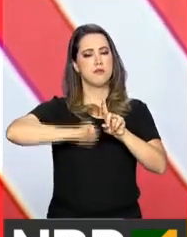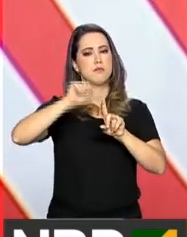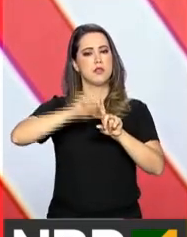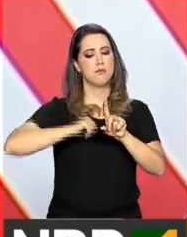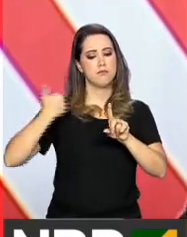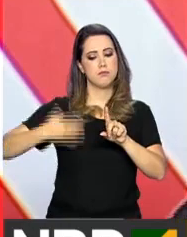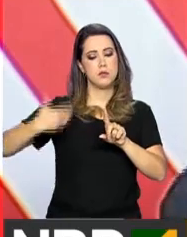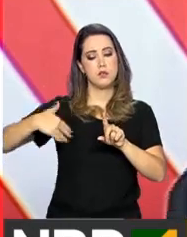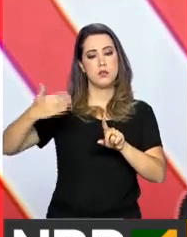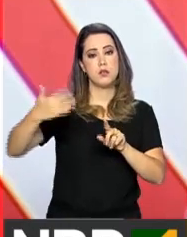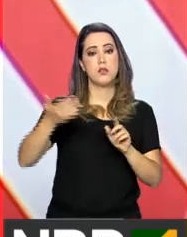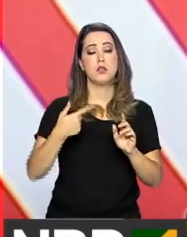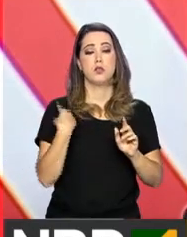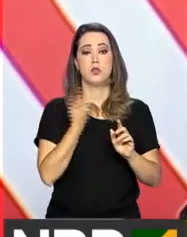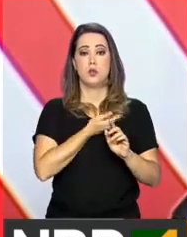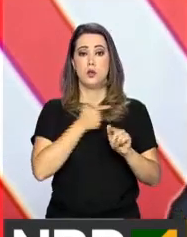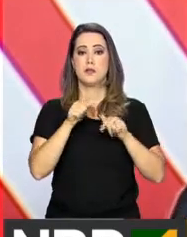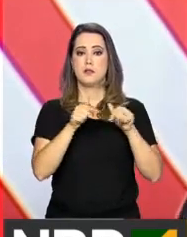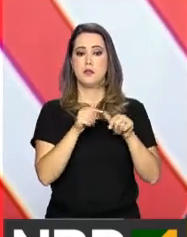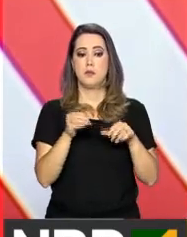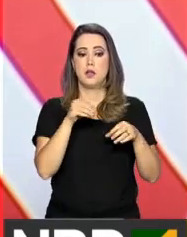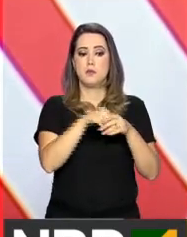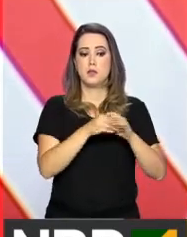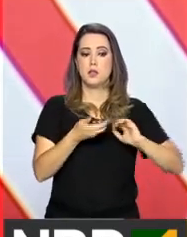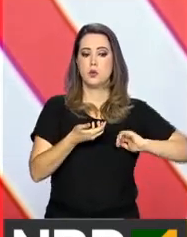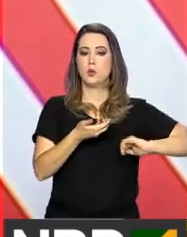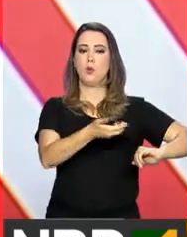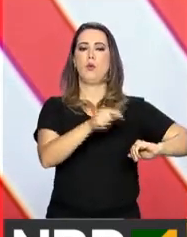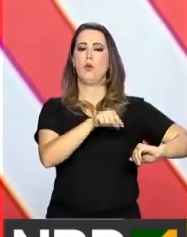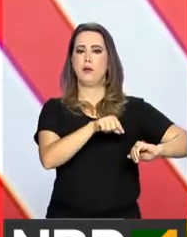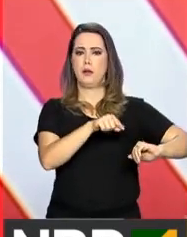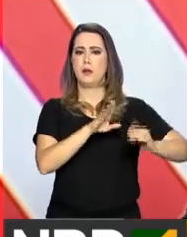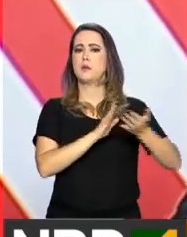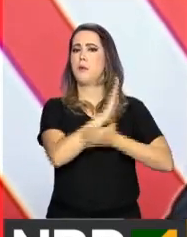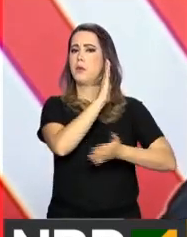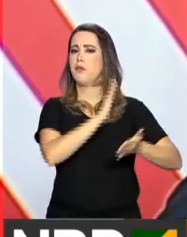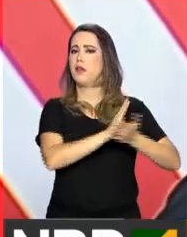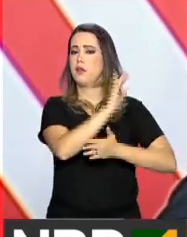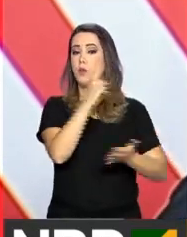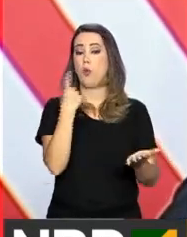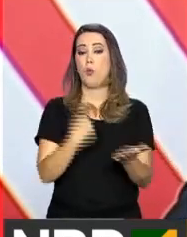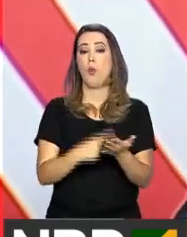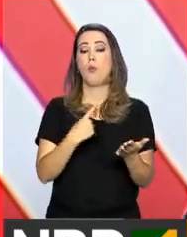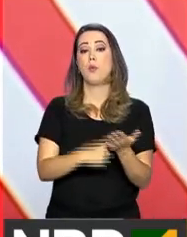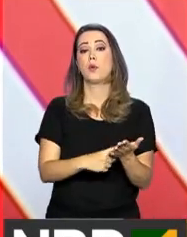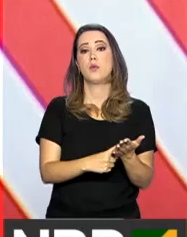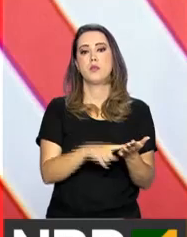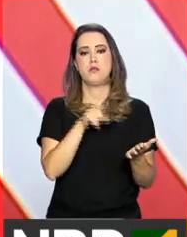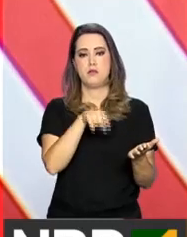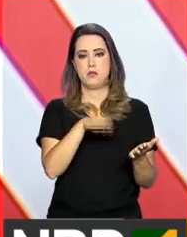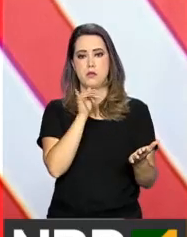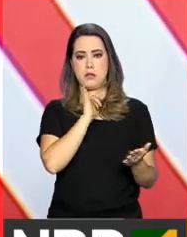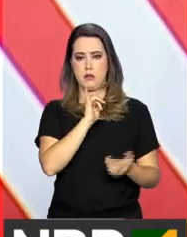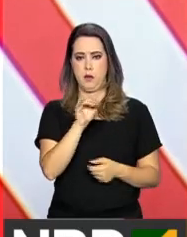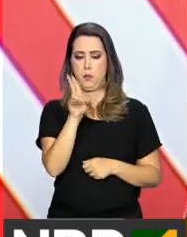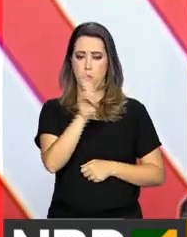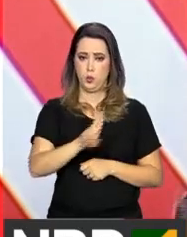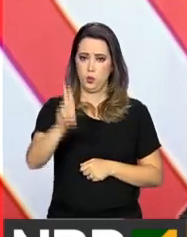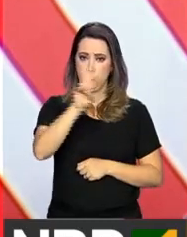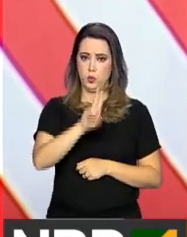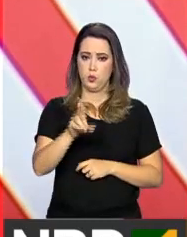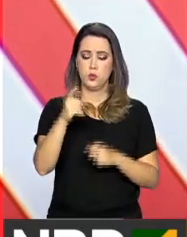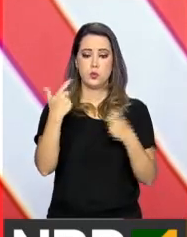Nacional e promulgamos acordos há muito assinados, como o do uso pacífico